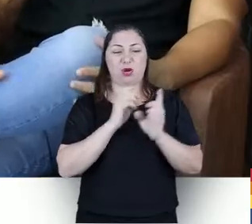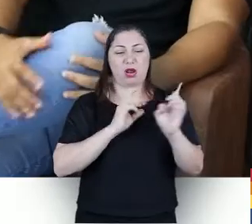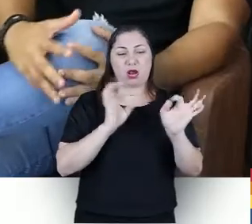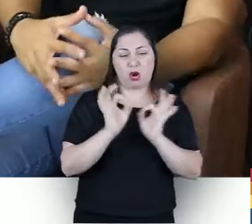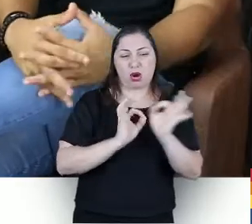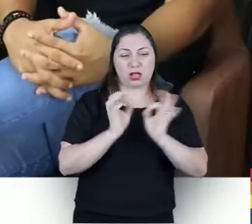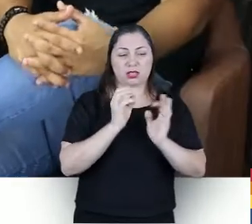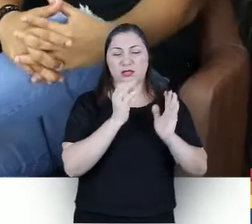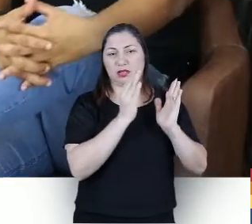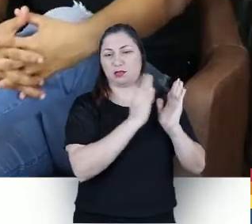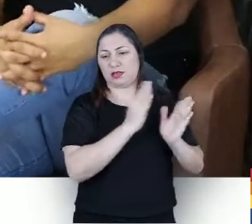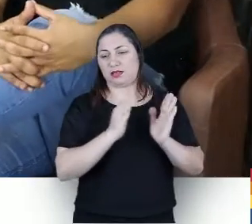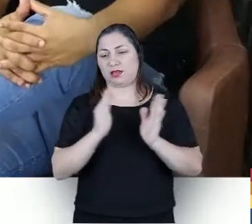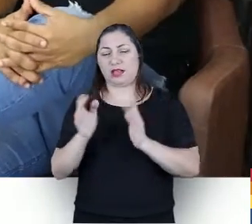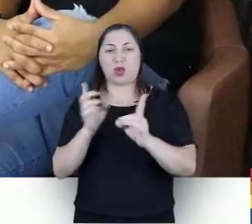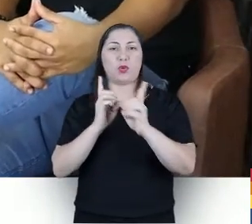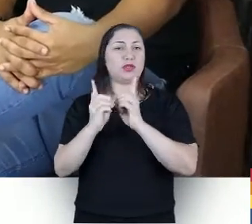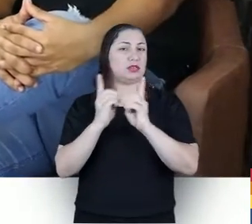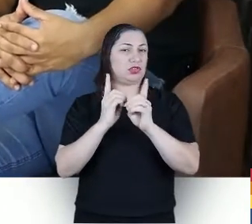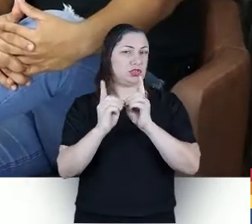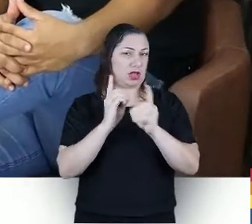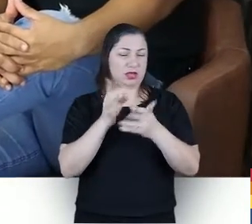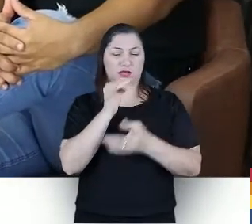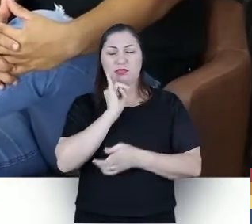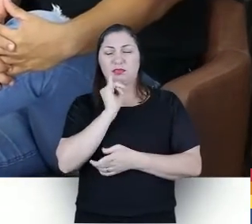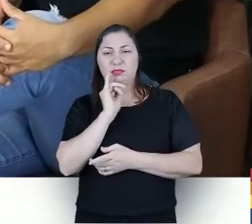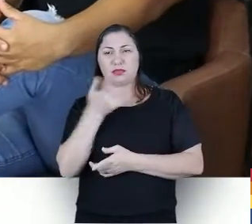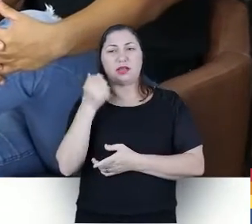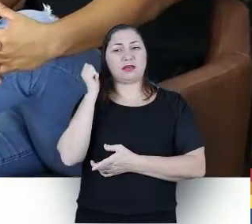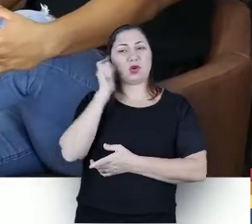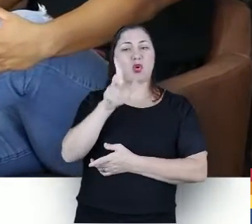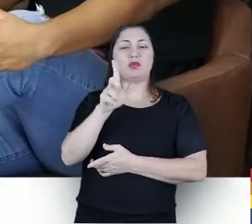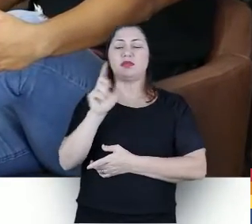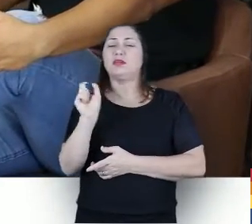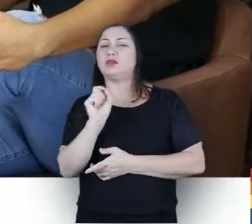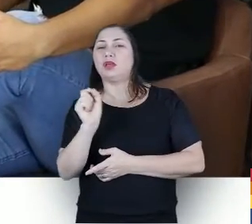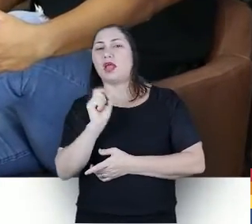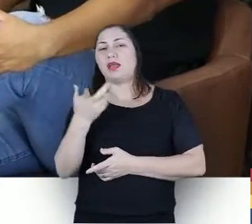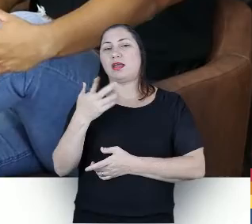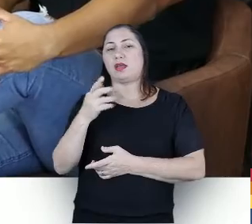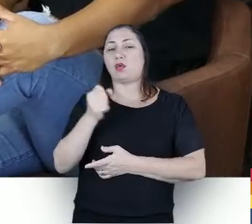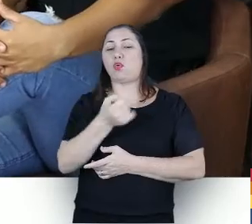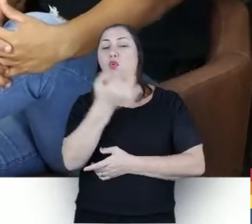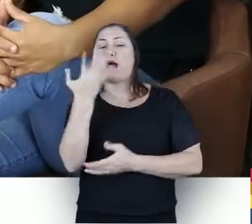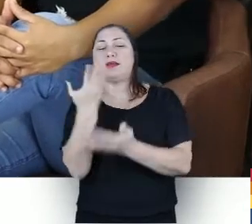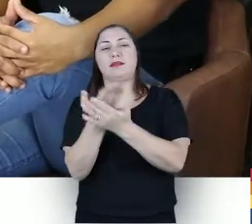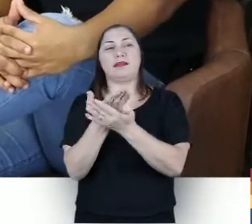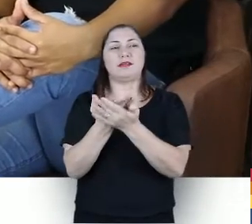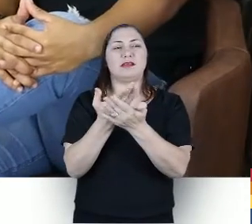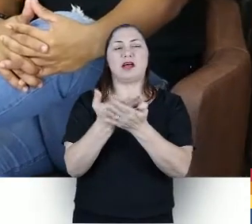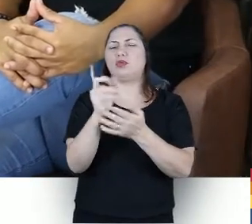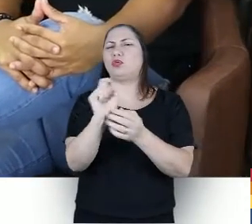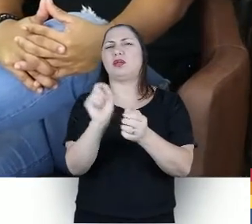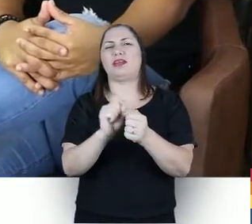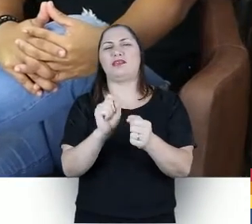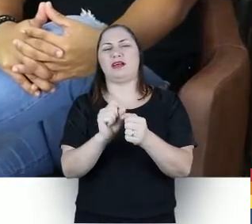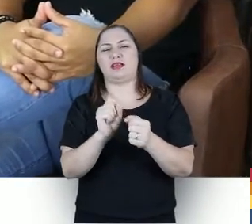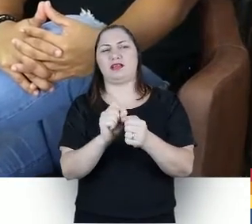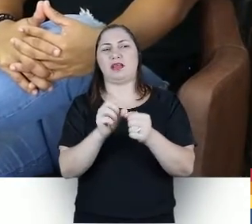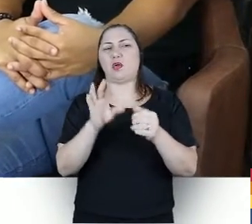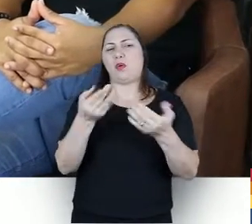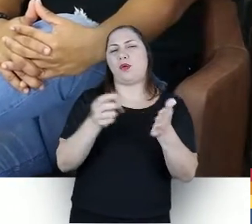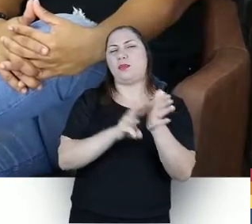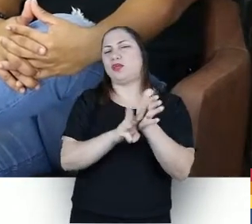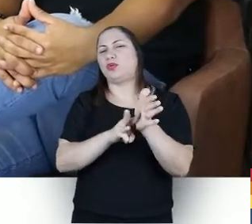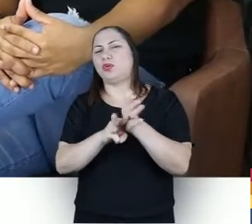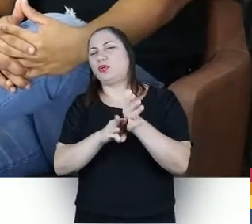aí quando a gente começa a planejar, de repente você tem quase uma sequência didática. Por mais que você não tenha parado